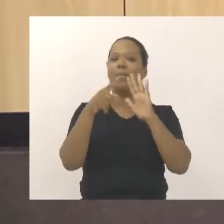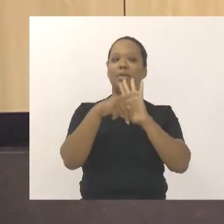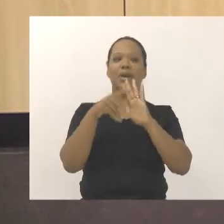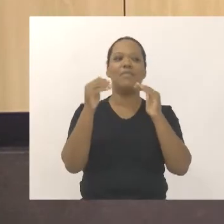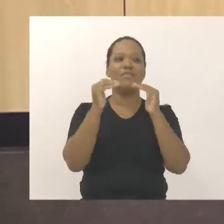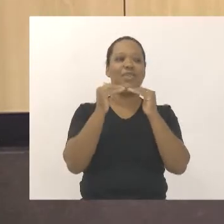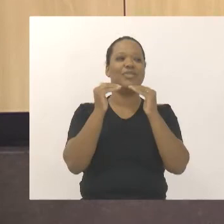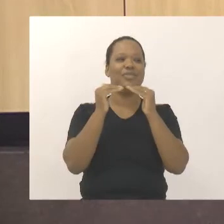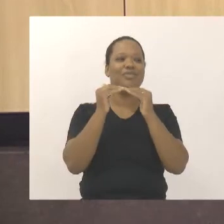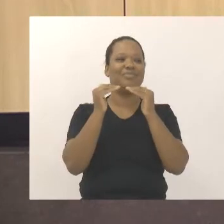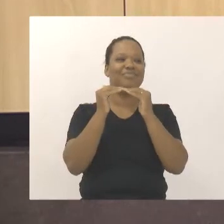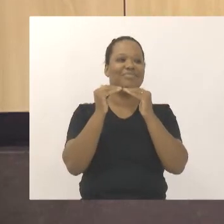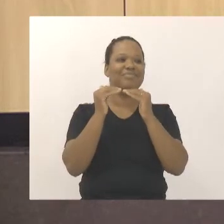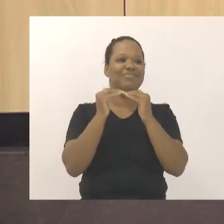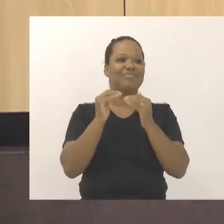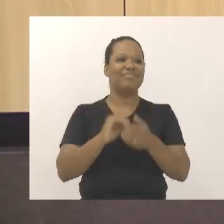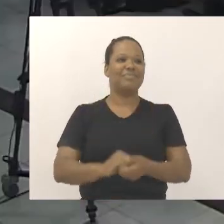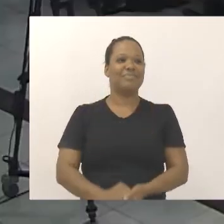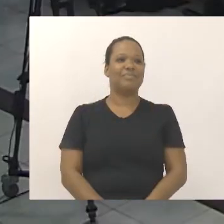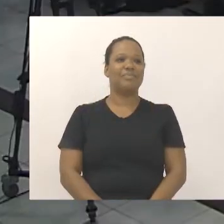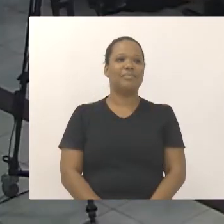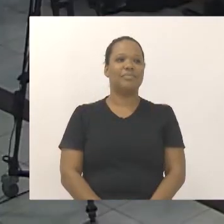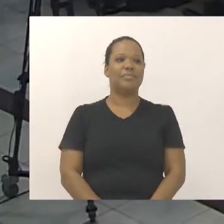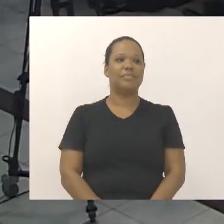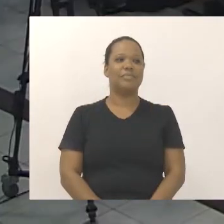vereadora Lucimar Ponciano.